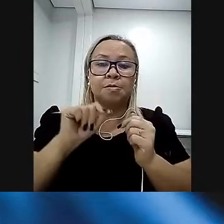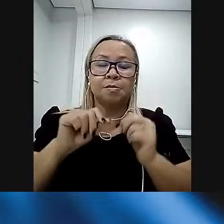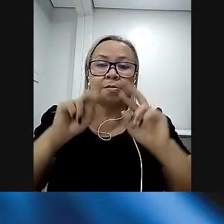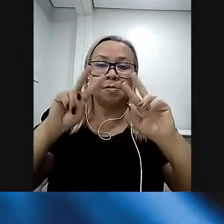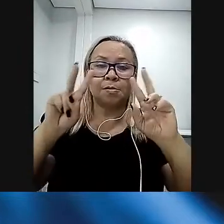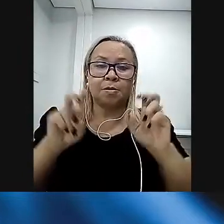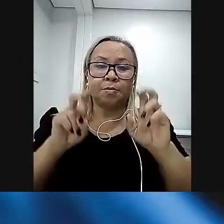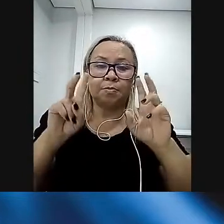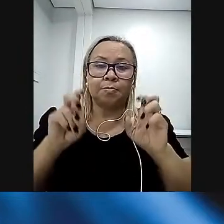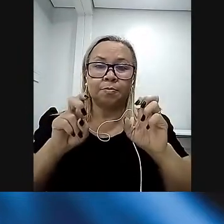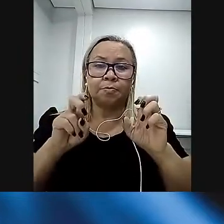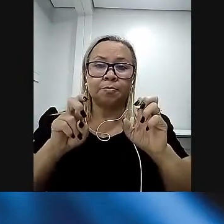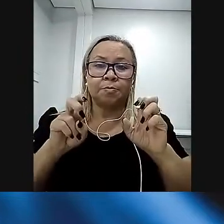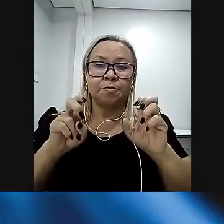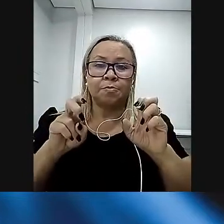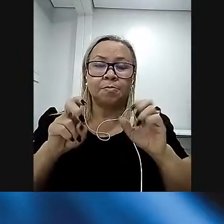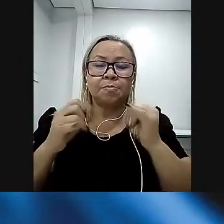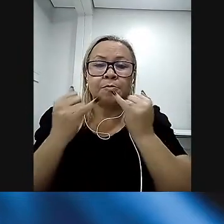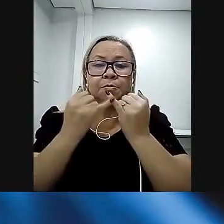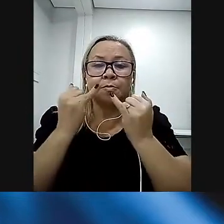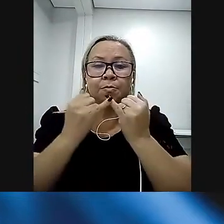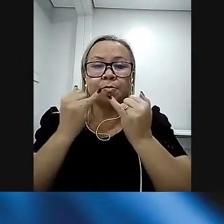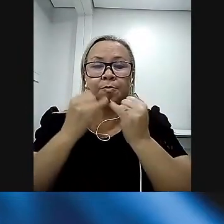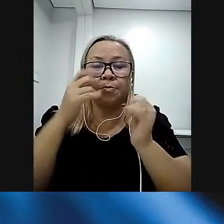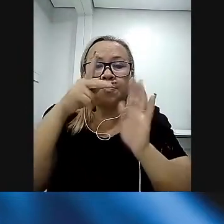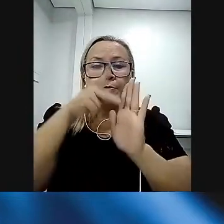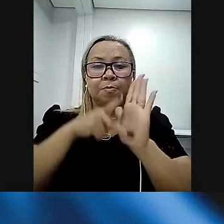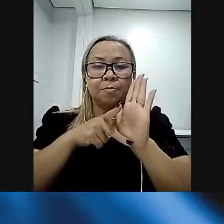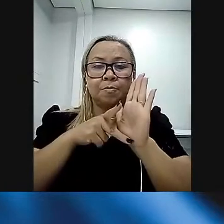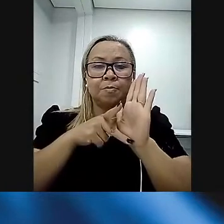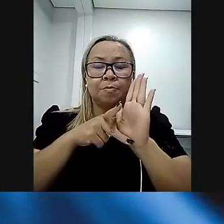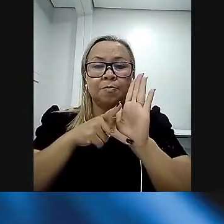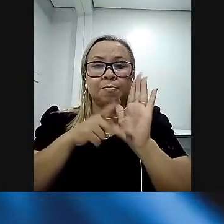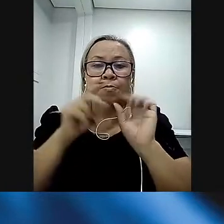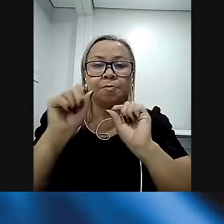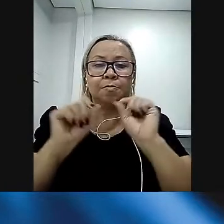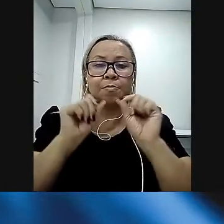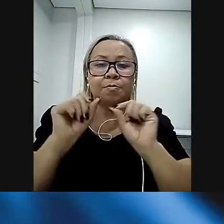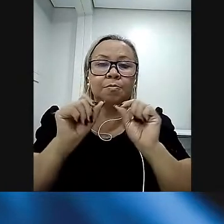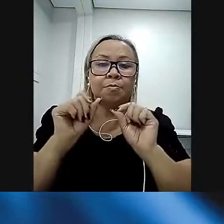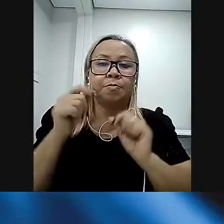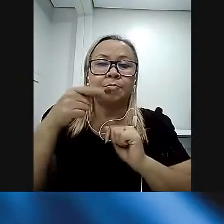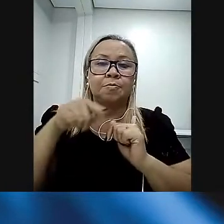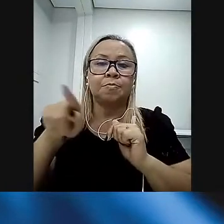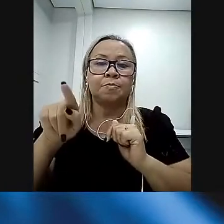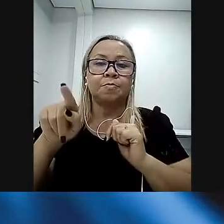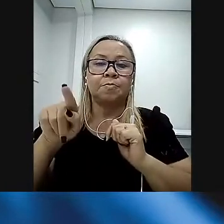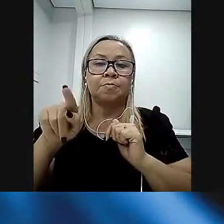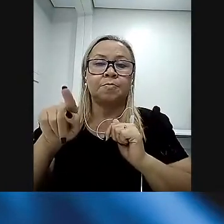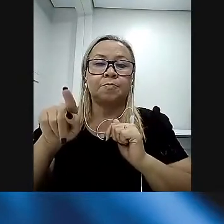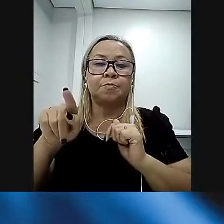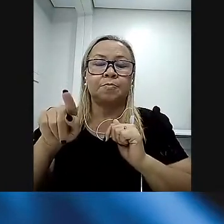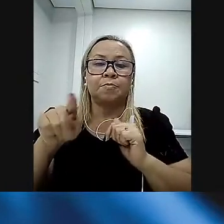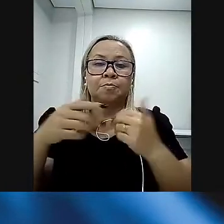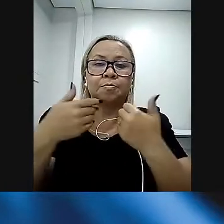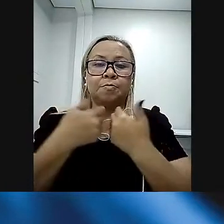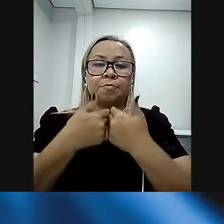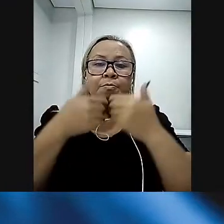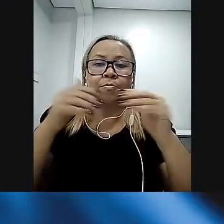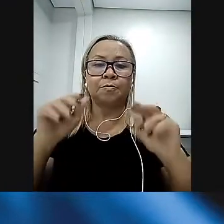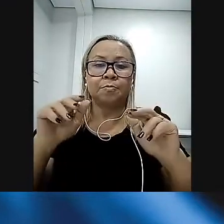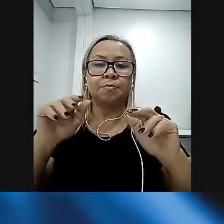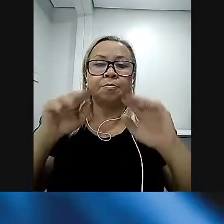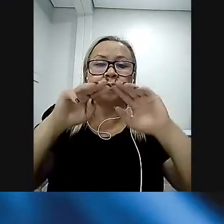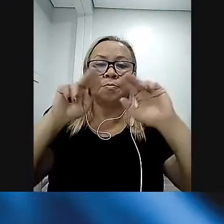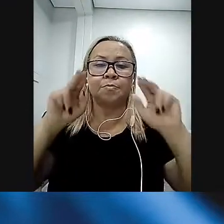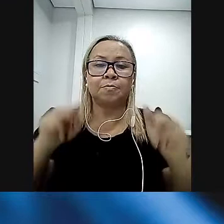tema semelhante ao do projeto. Que foi o Aberto Brasília,